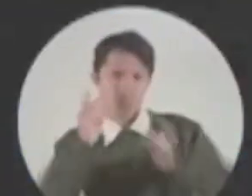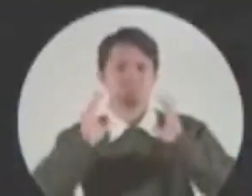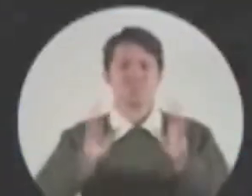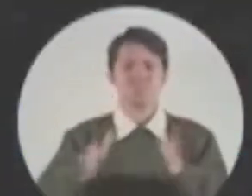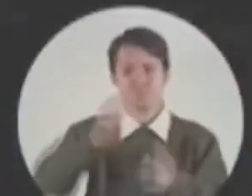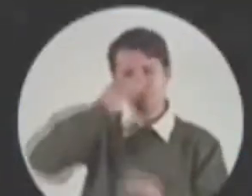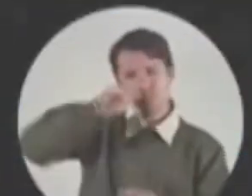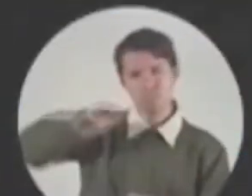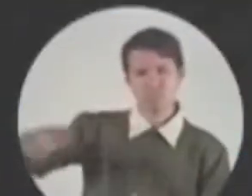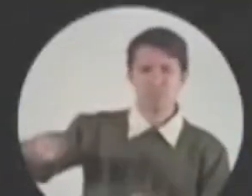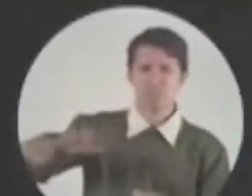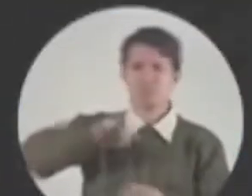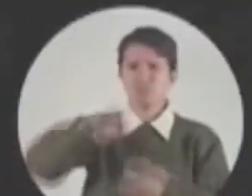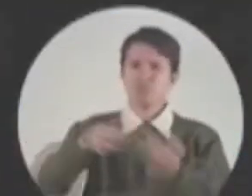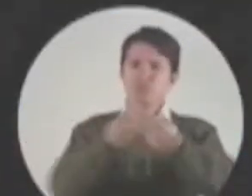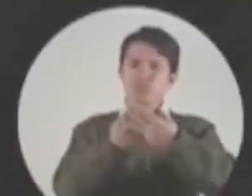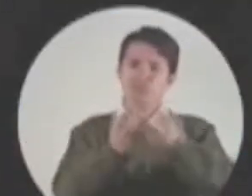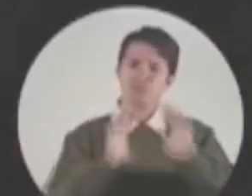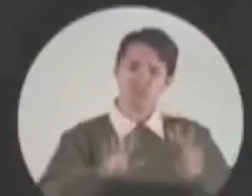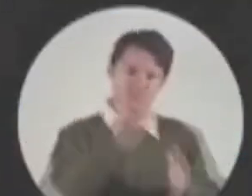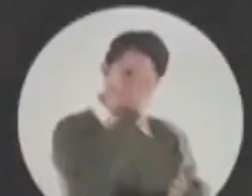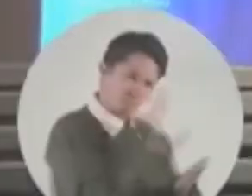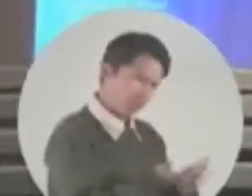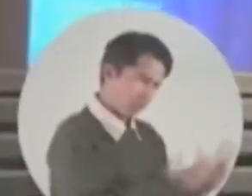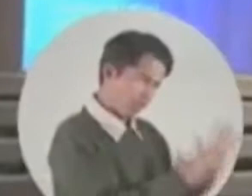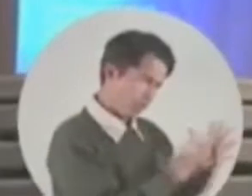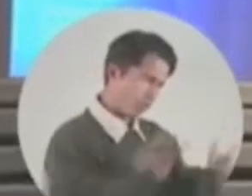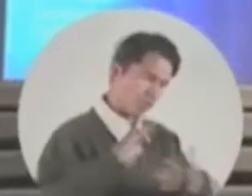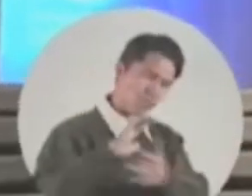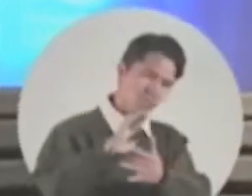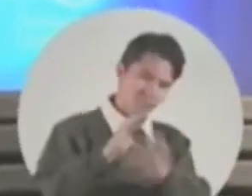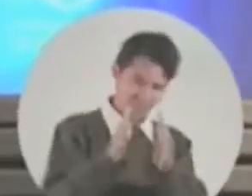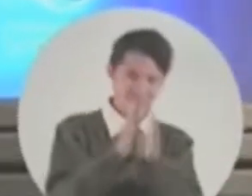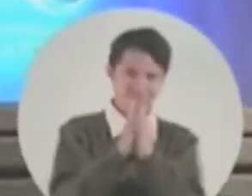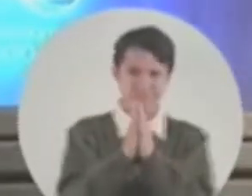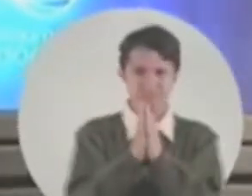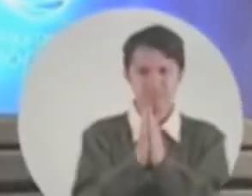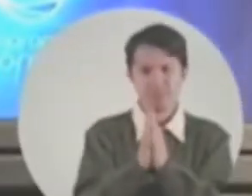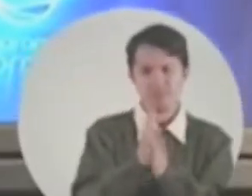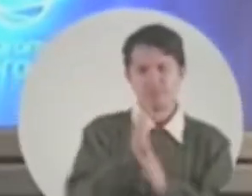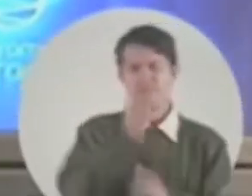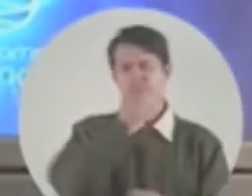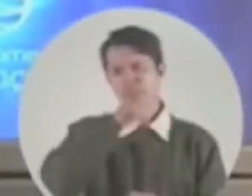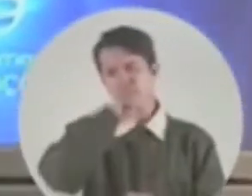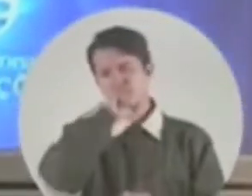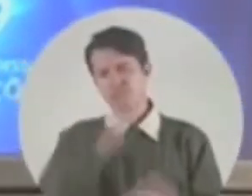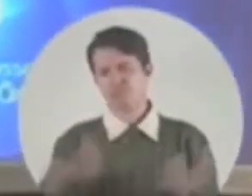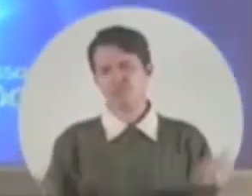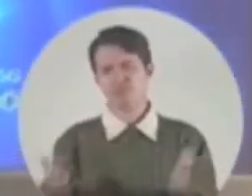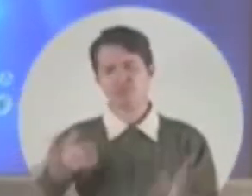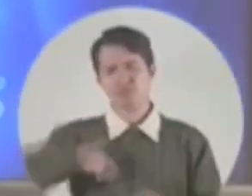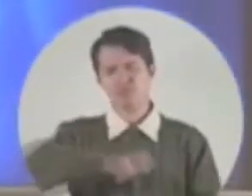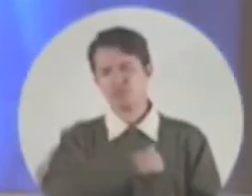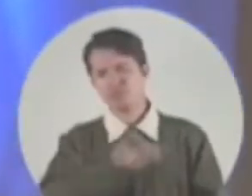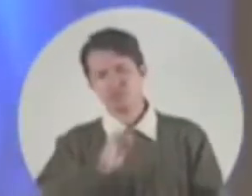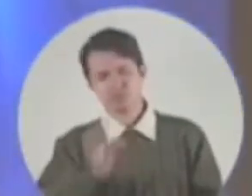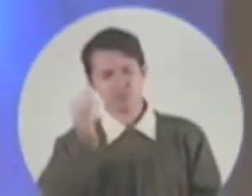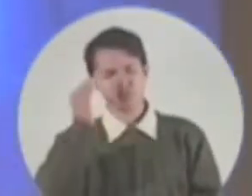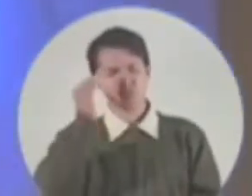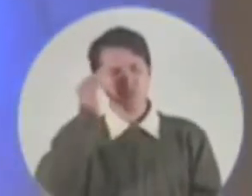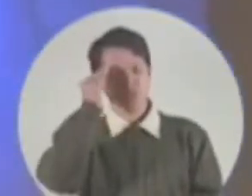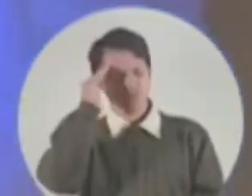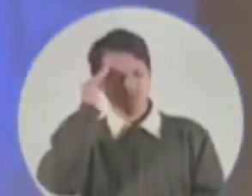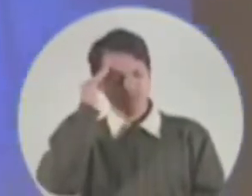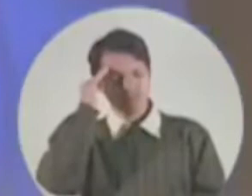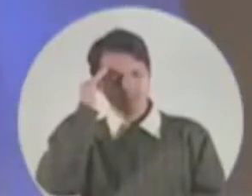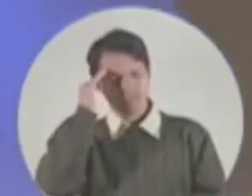e crendo em Jesus. Vamos orar a Deus? Pai querido, nós queremos não apenas